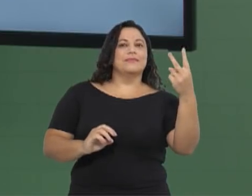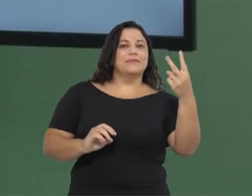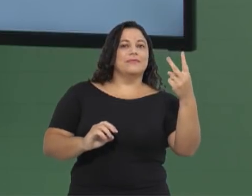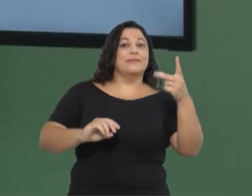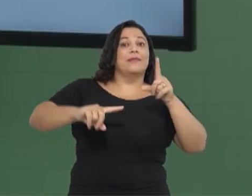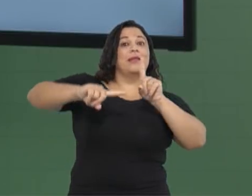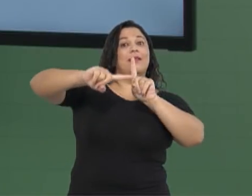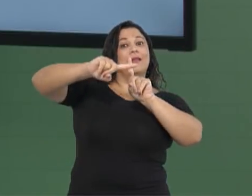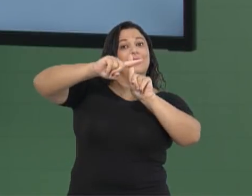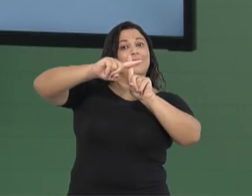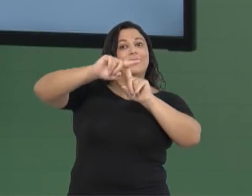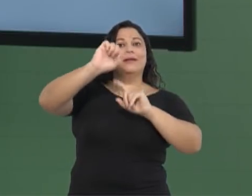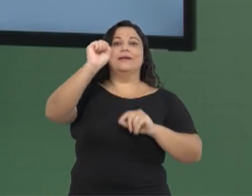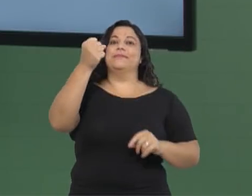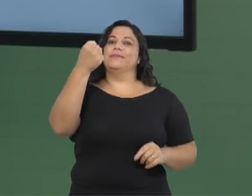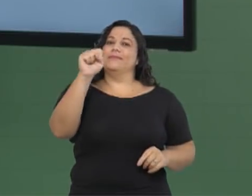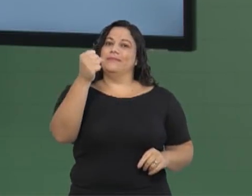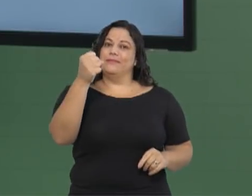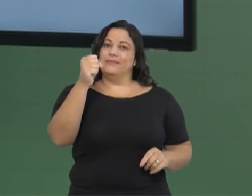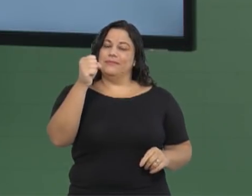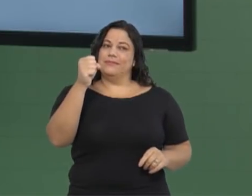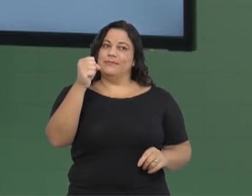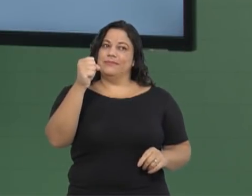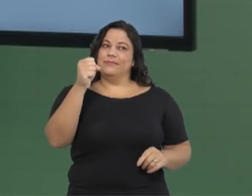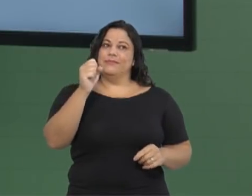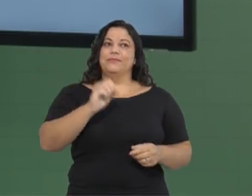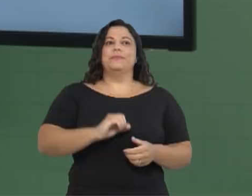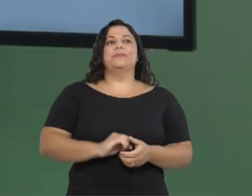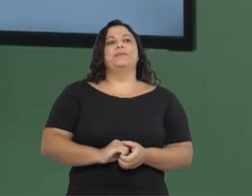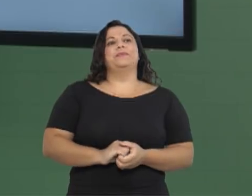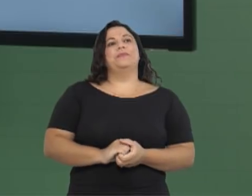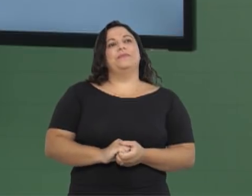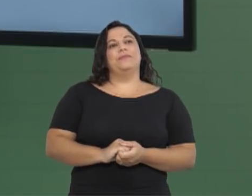2 plus 8, 10.